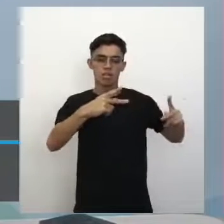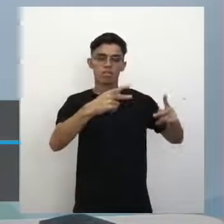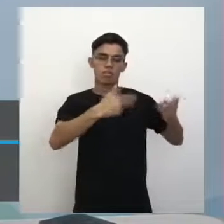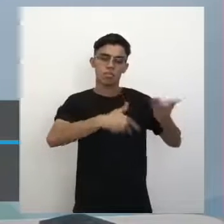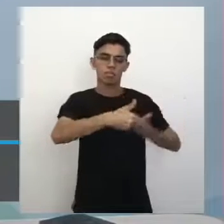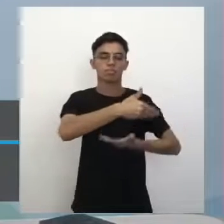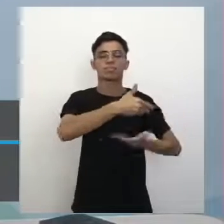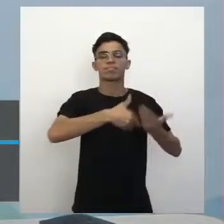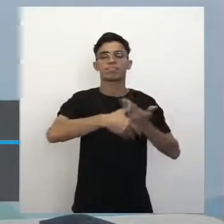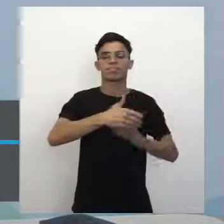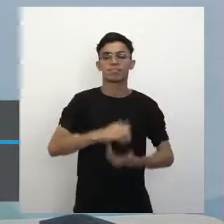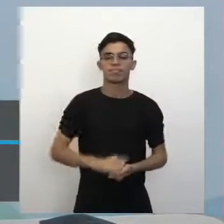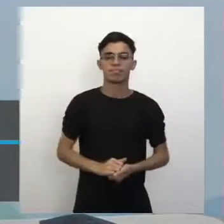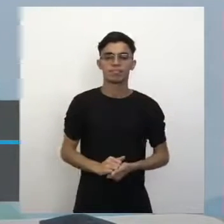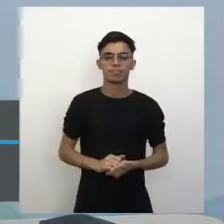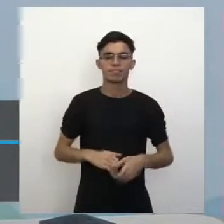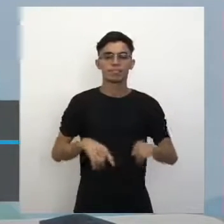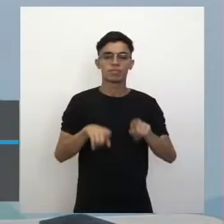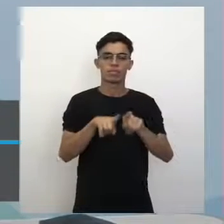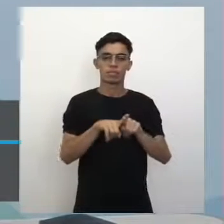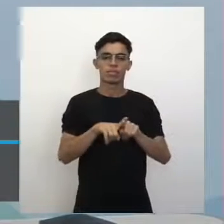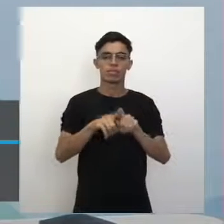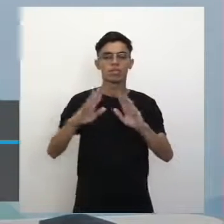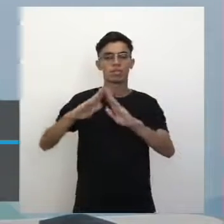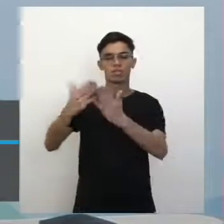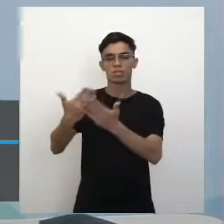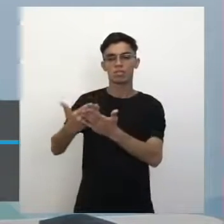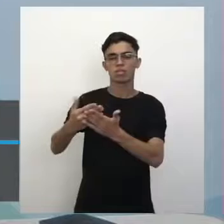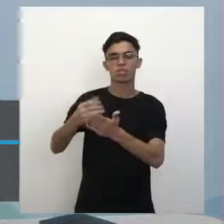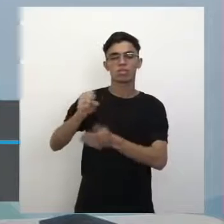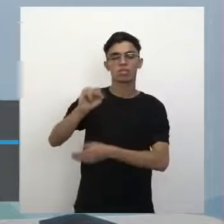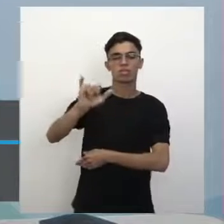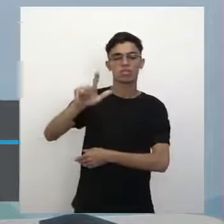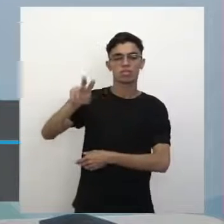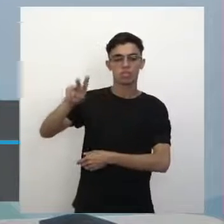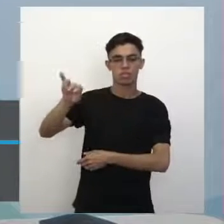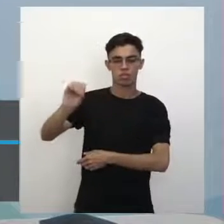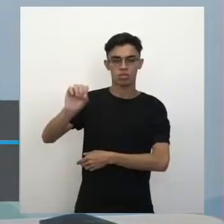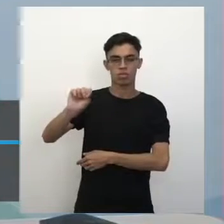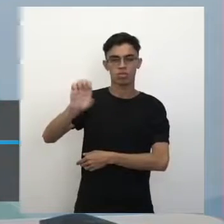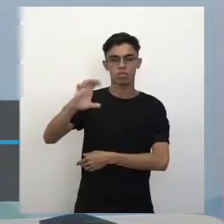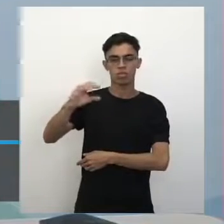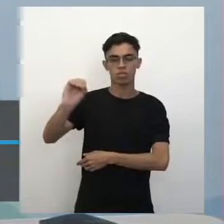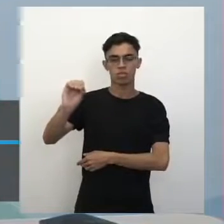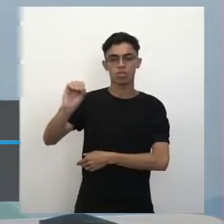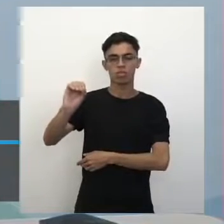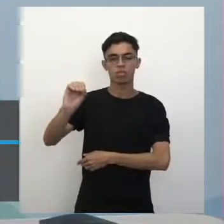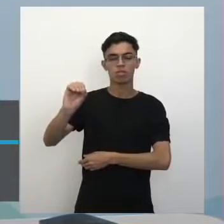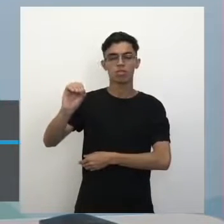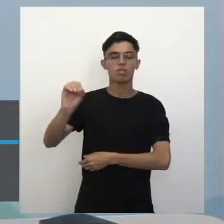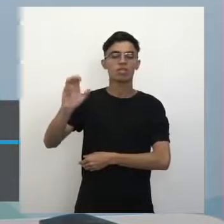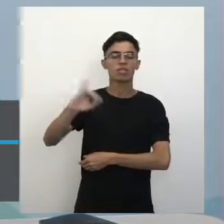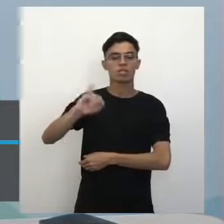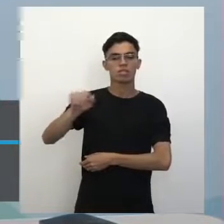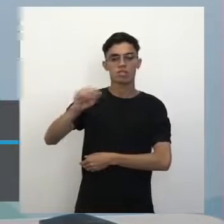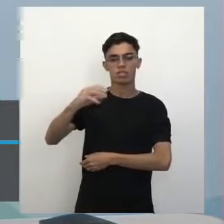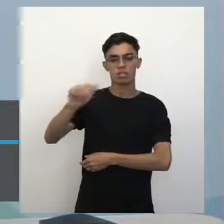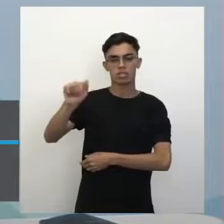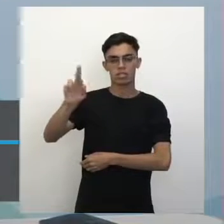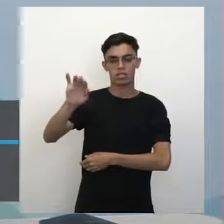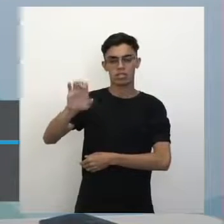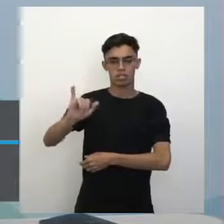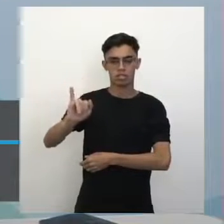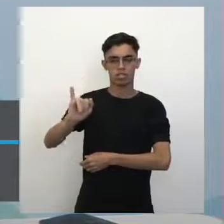daí. Tem também aqui a escola Silvio Seco em Jacareí, que está participando também, aí, dando as respostas. Sexuadas, tem